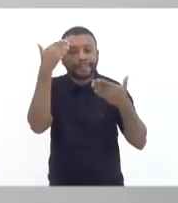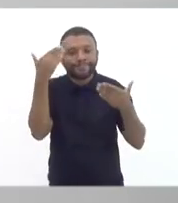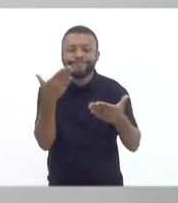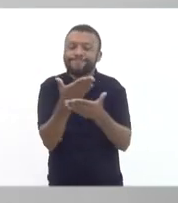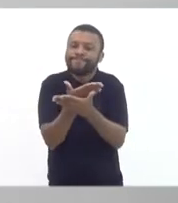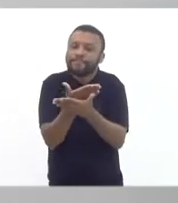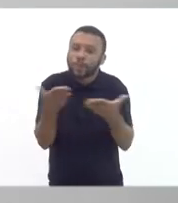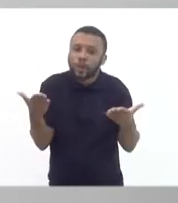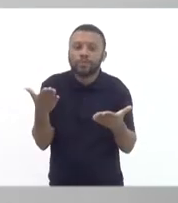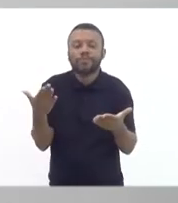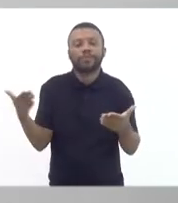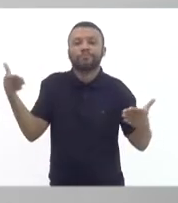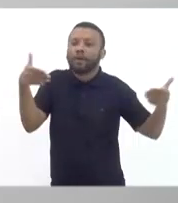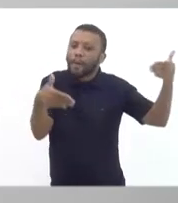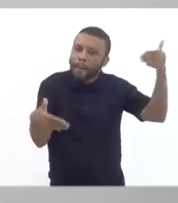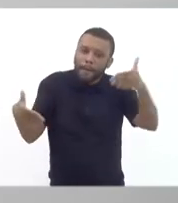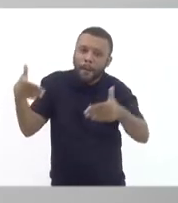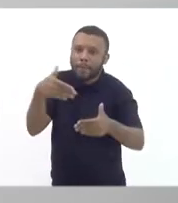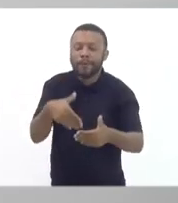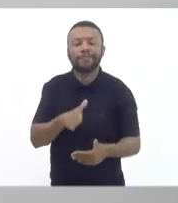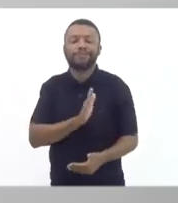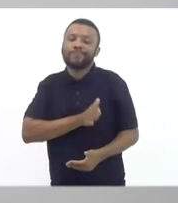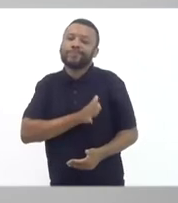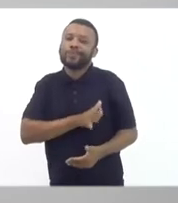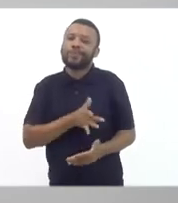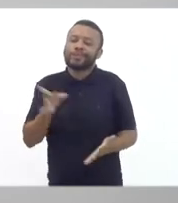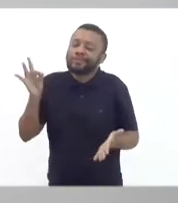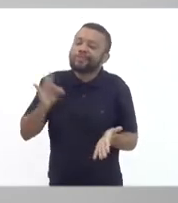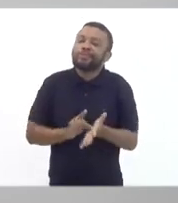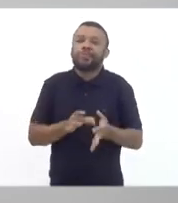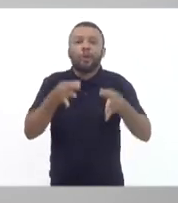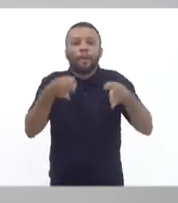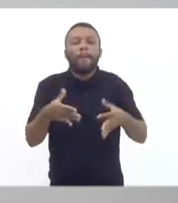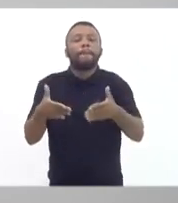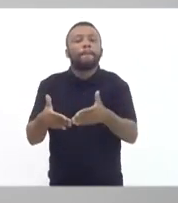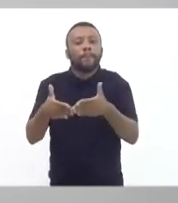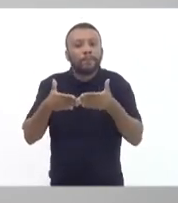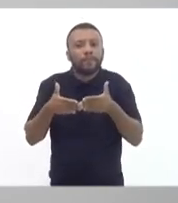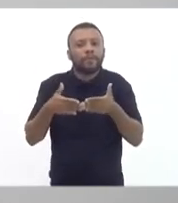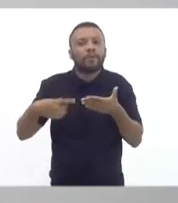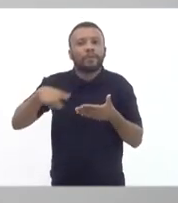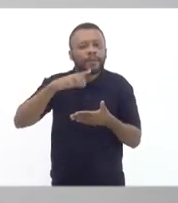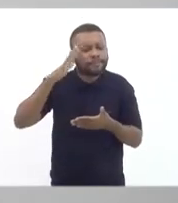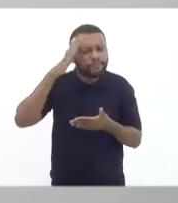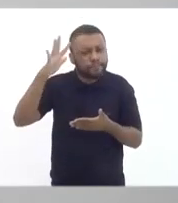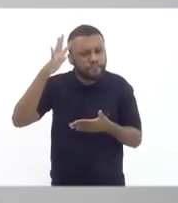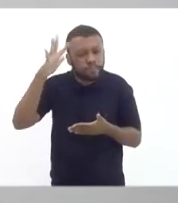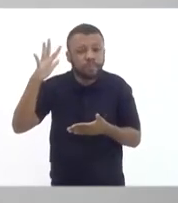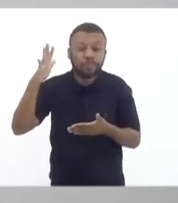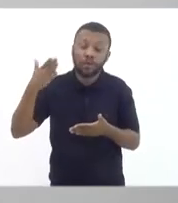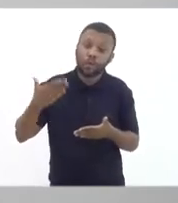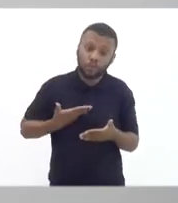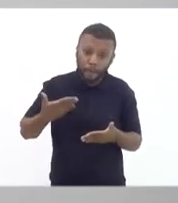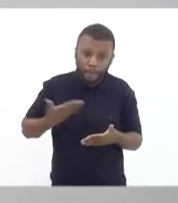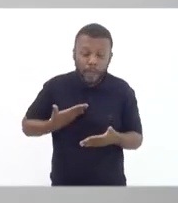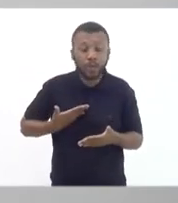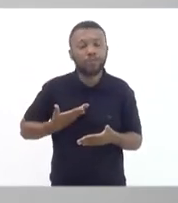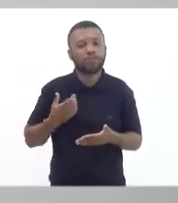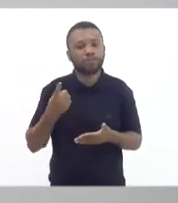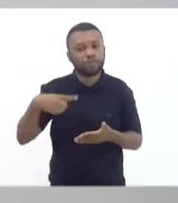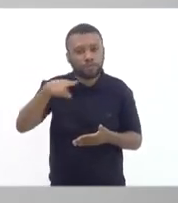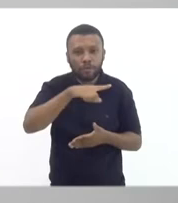vieram, do fundo do coração. Por favor, coloquem na cabeça dos seus amigos, dos seus colegas, nossos